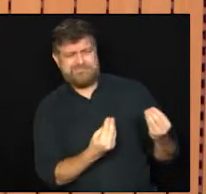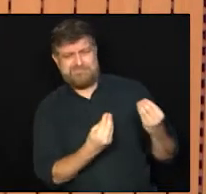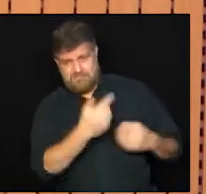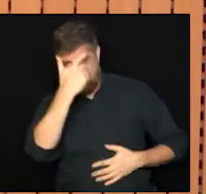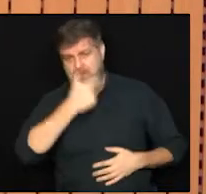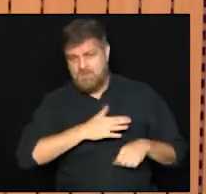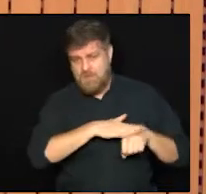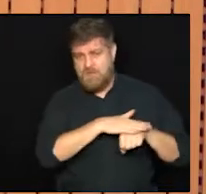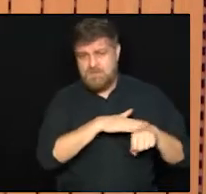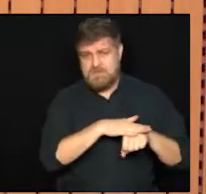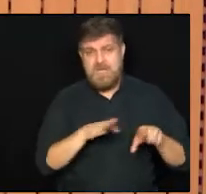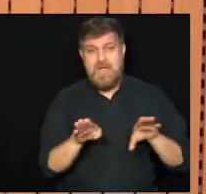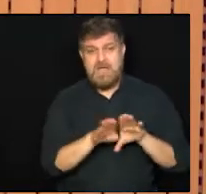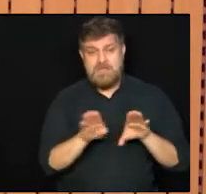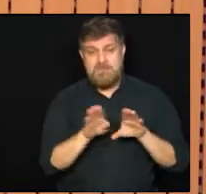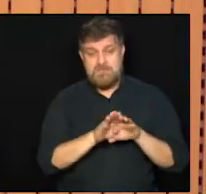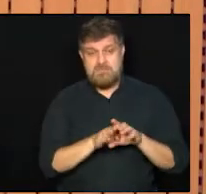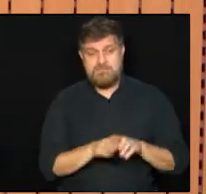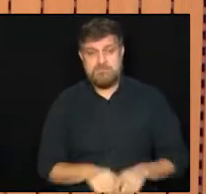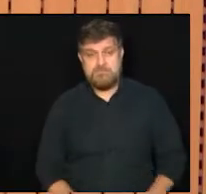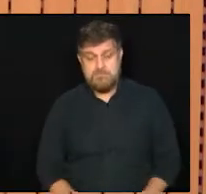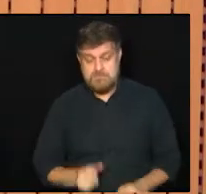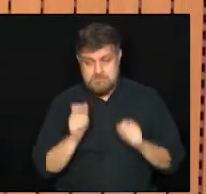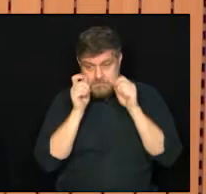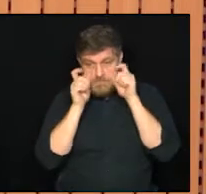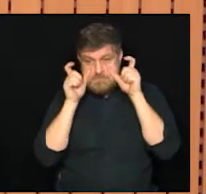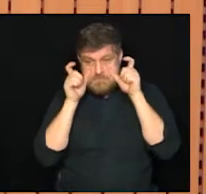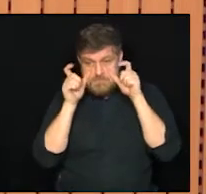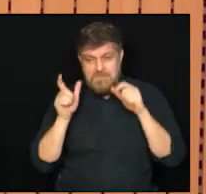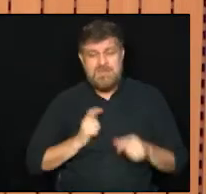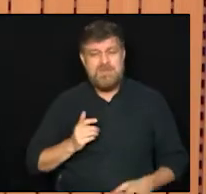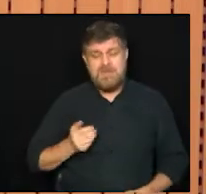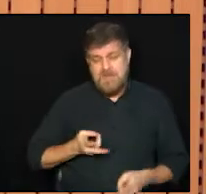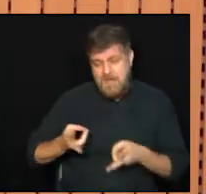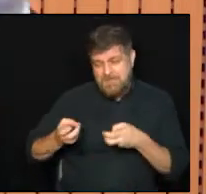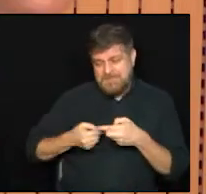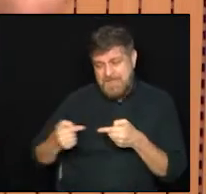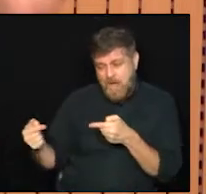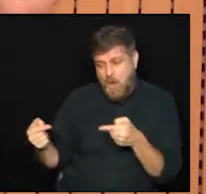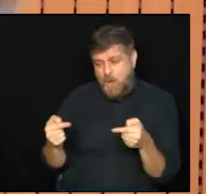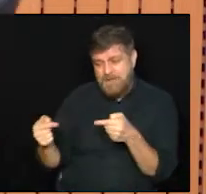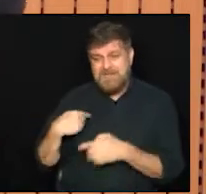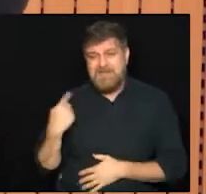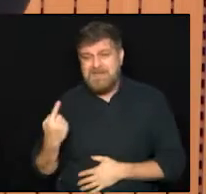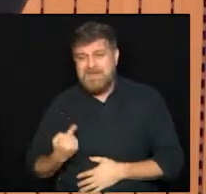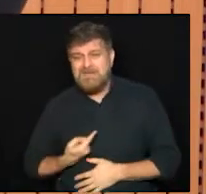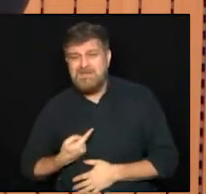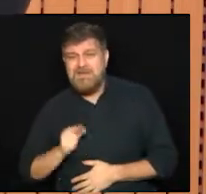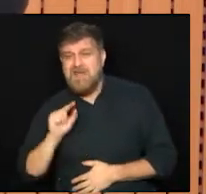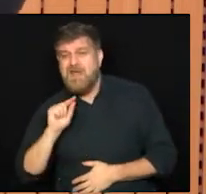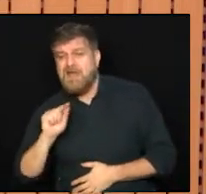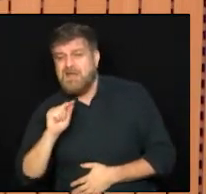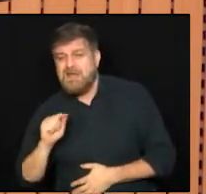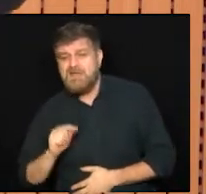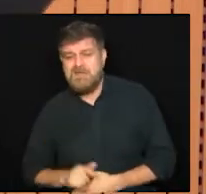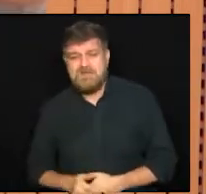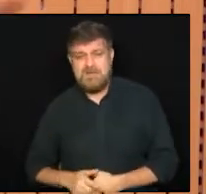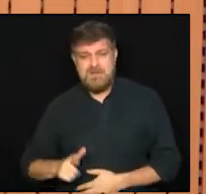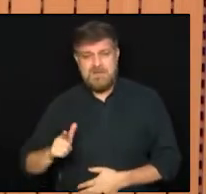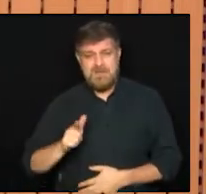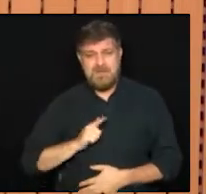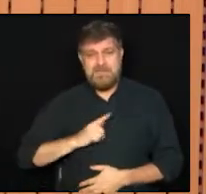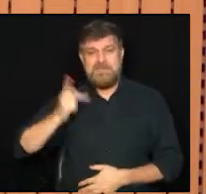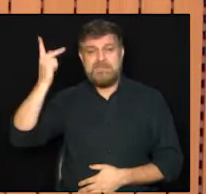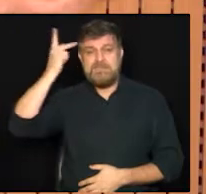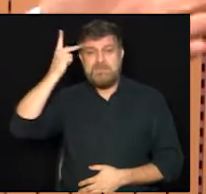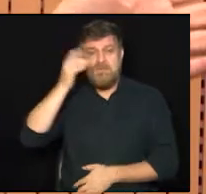muito interessante trazer essa visão de competitividade, né? Nós competimos com quem? A gente só pensa em São